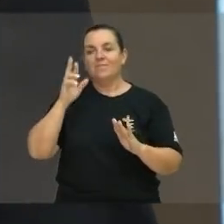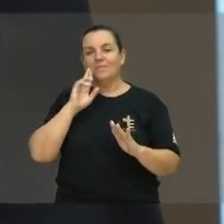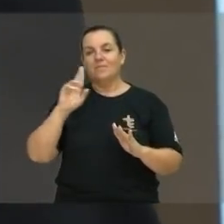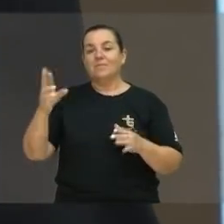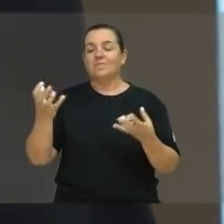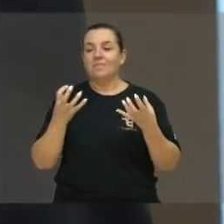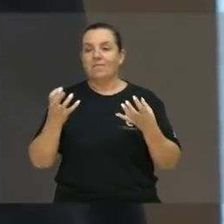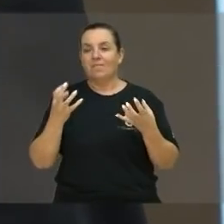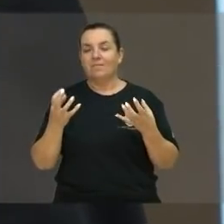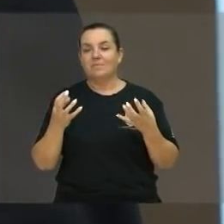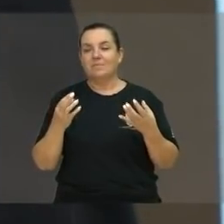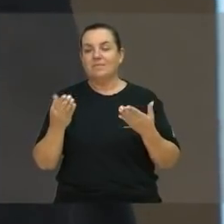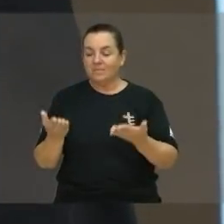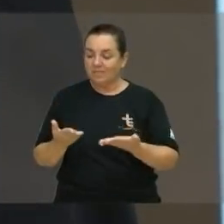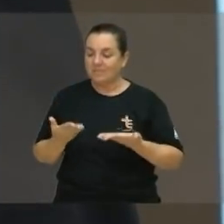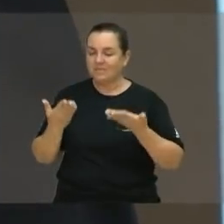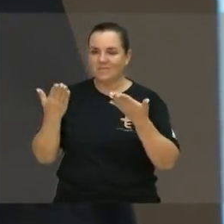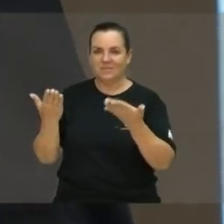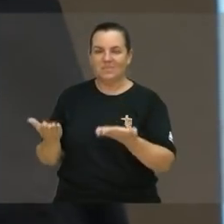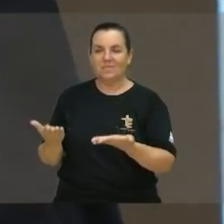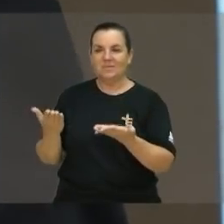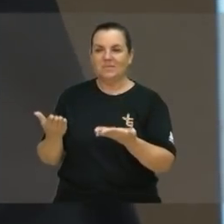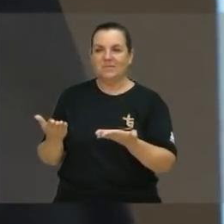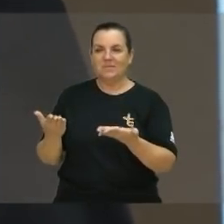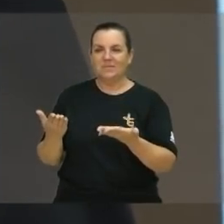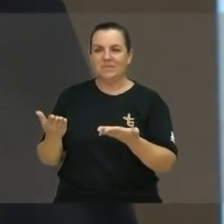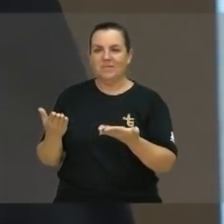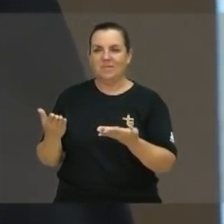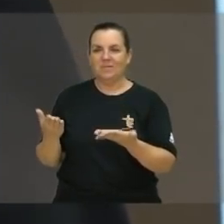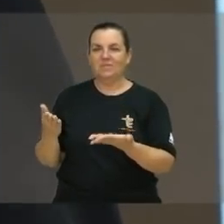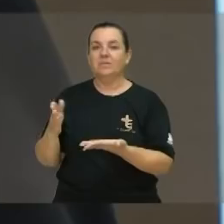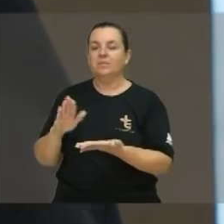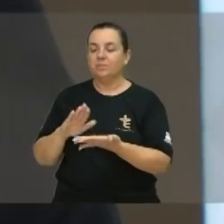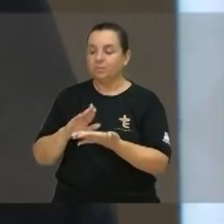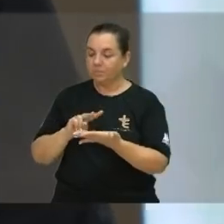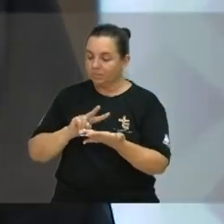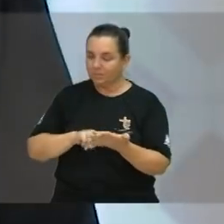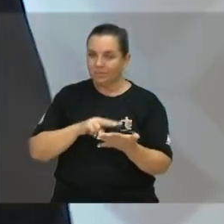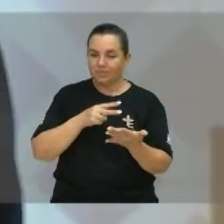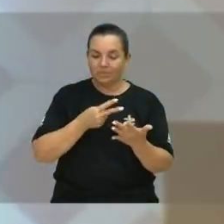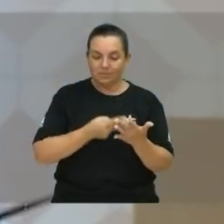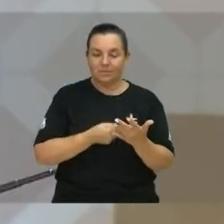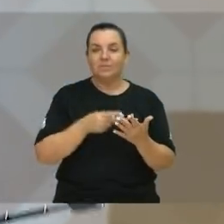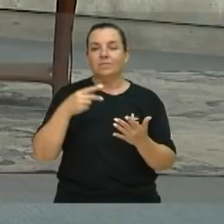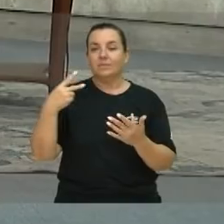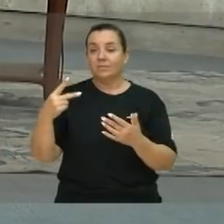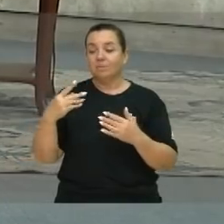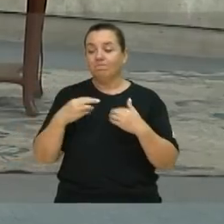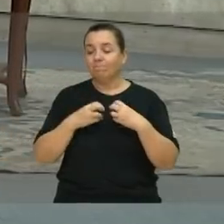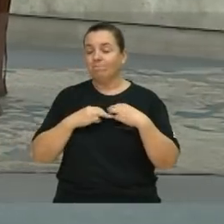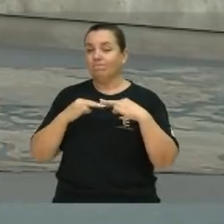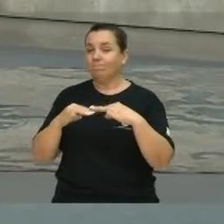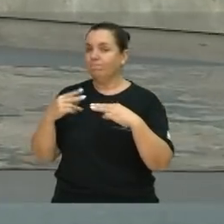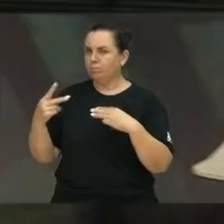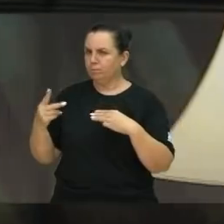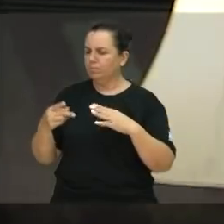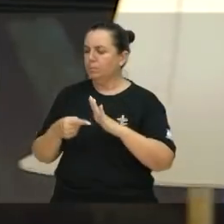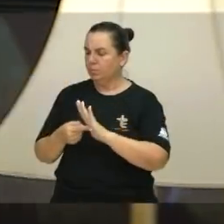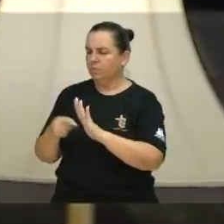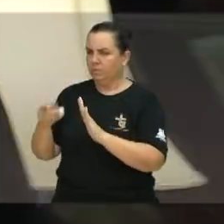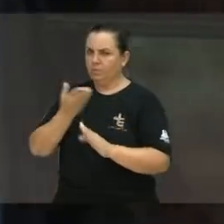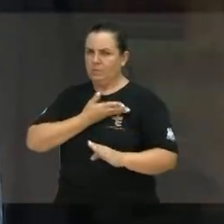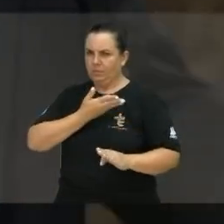senhor queria oferecer uma adequada interpretação da sua missão ea